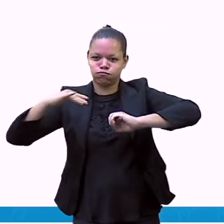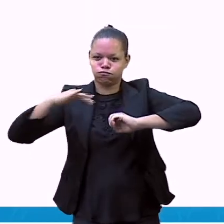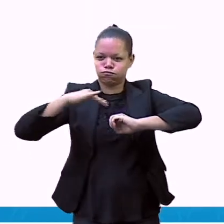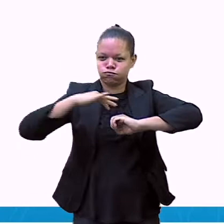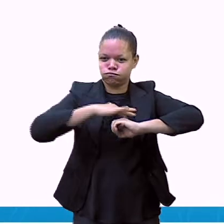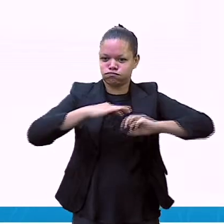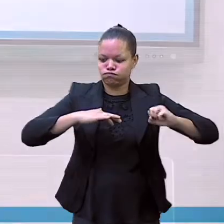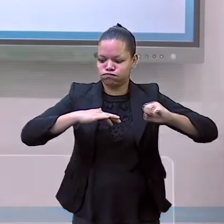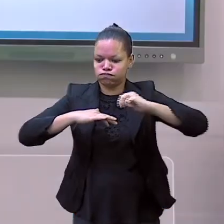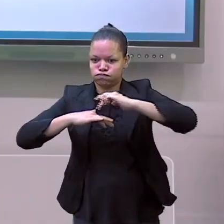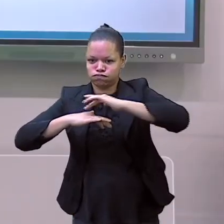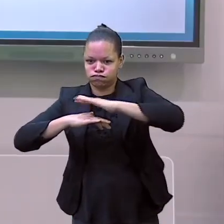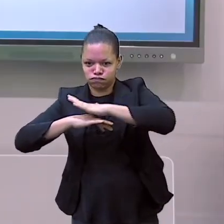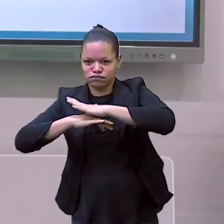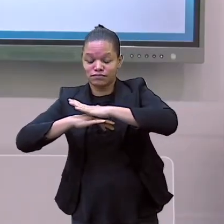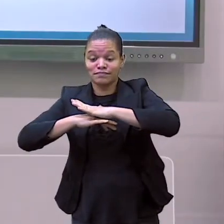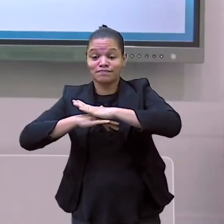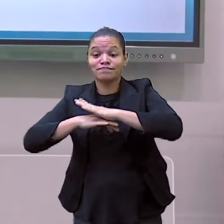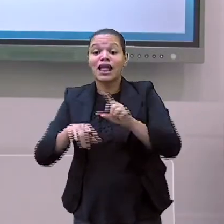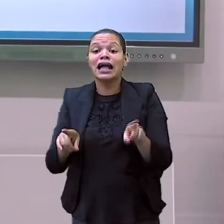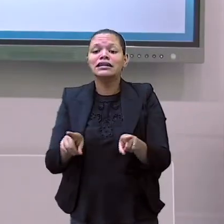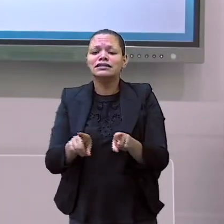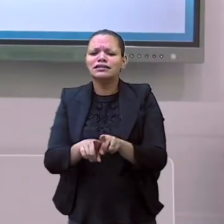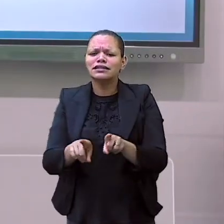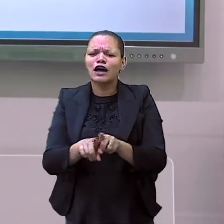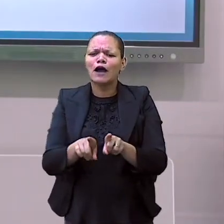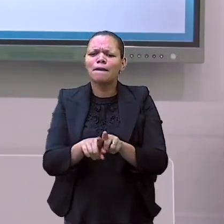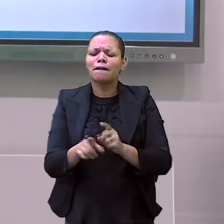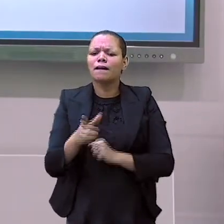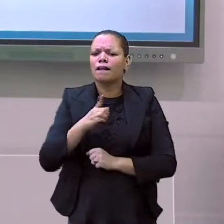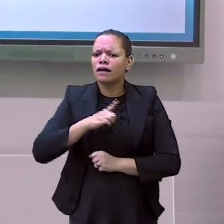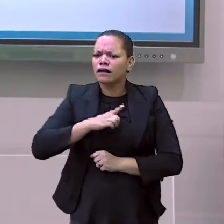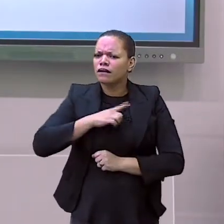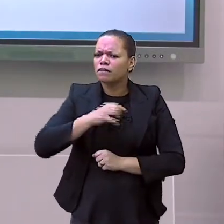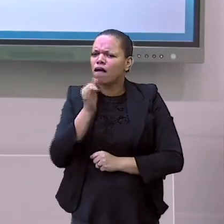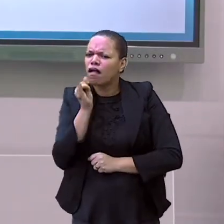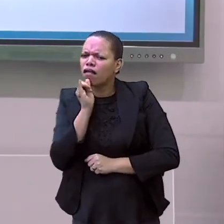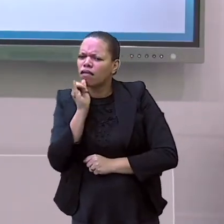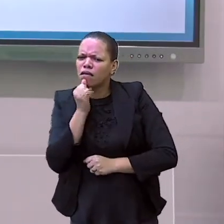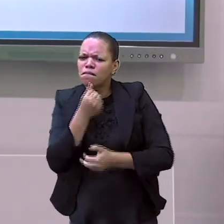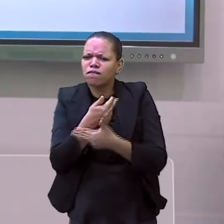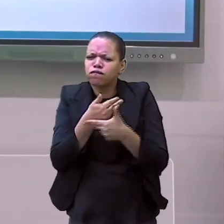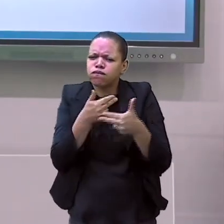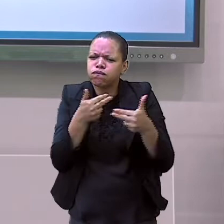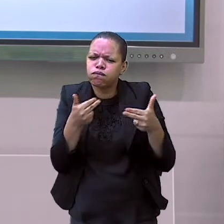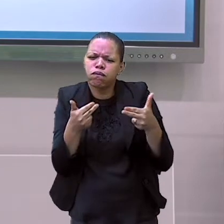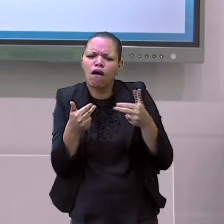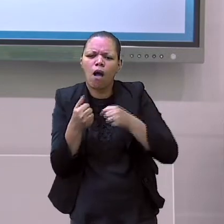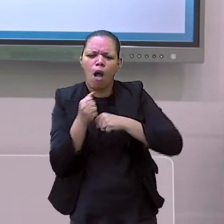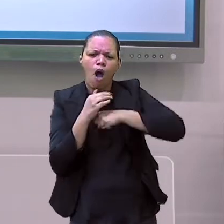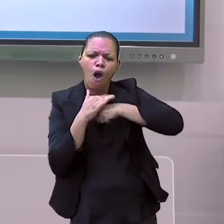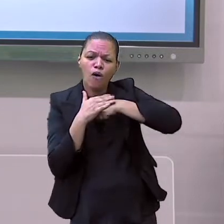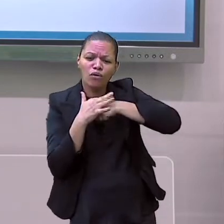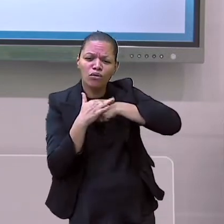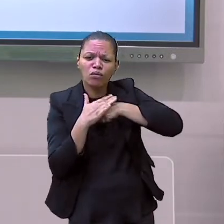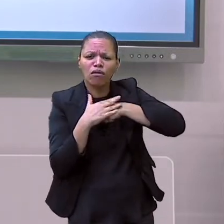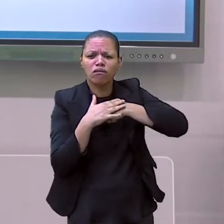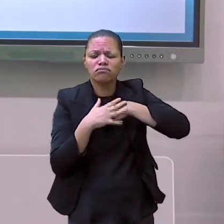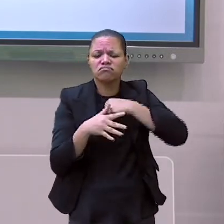catapora. Catapora é muito comum na idade infantil, até também